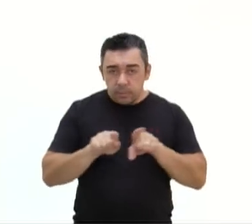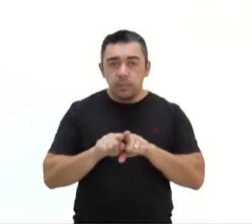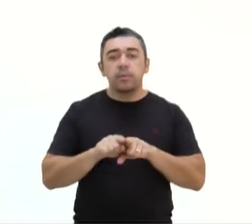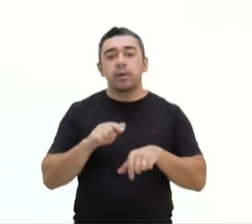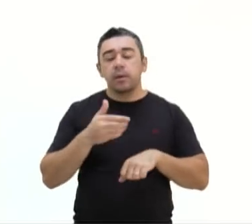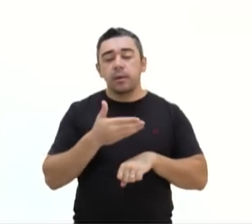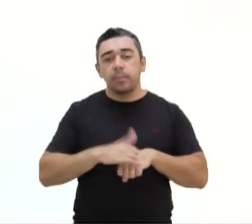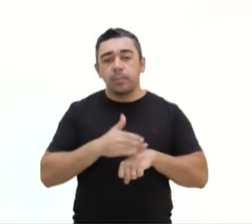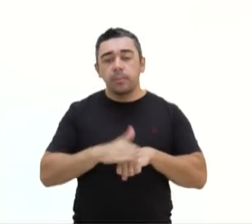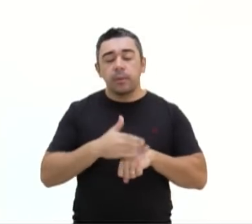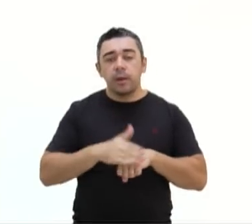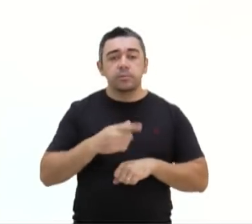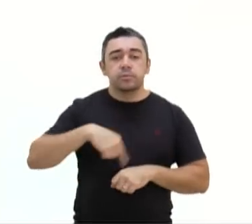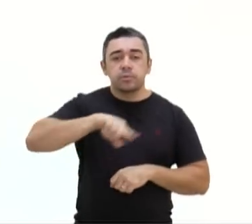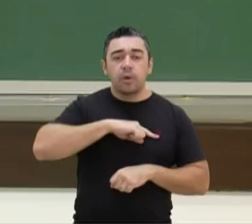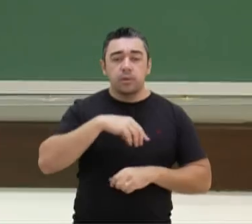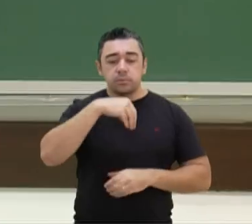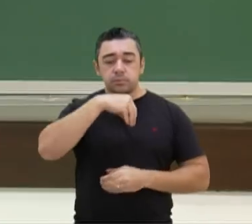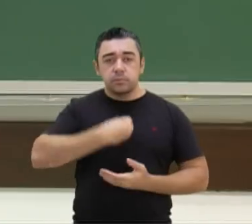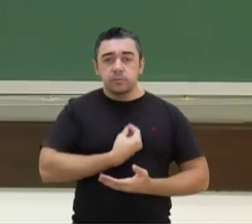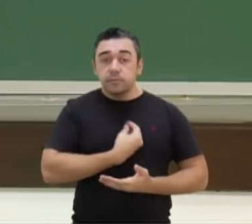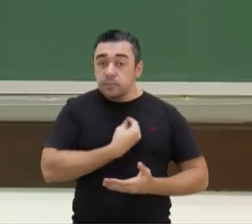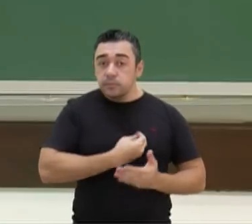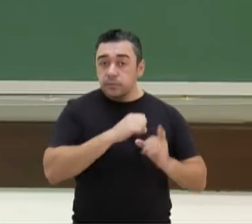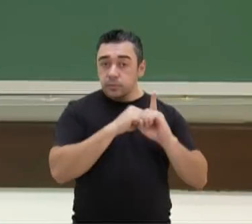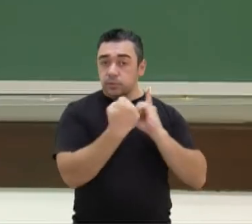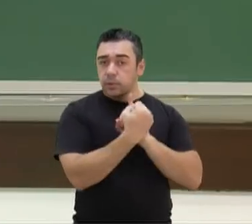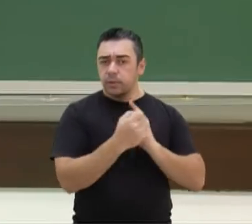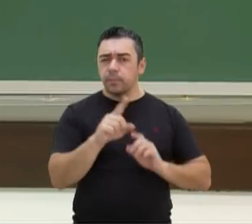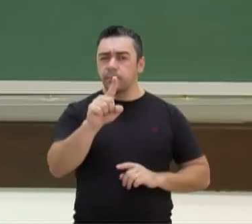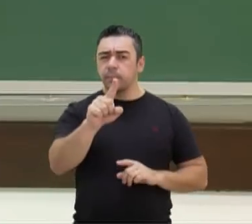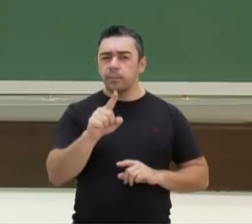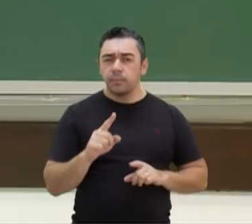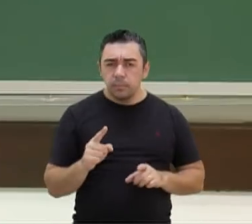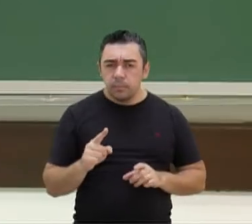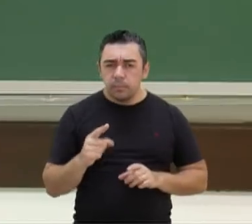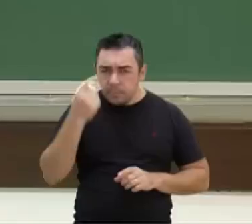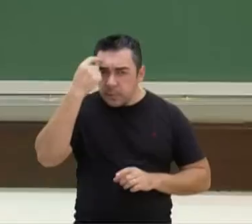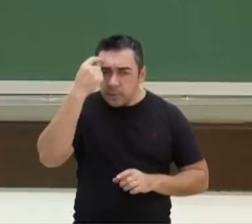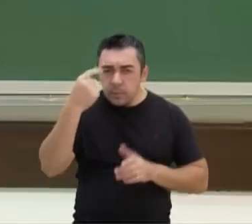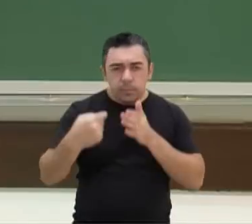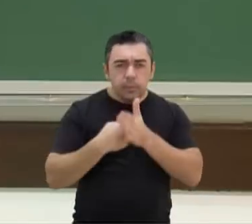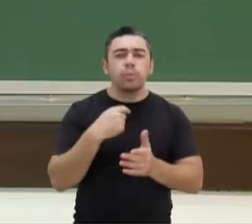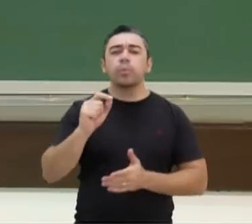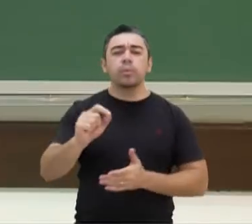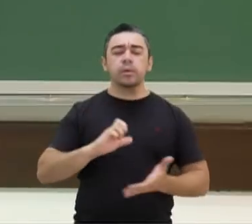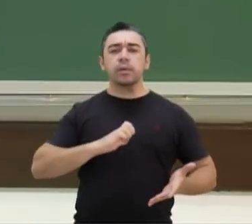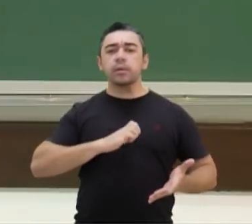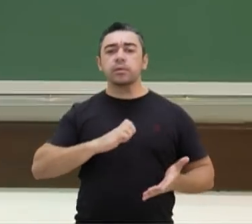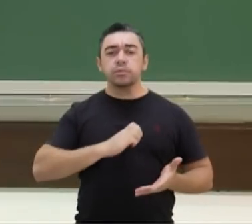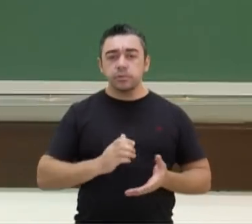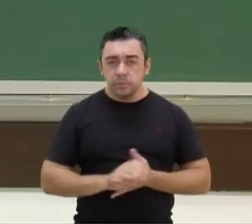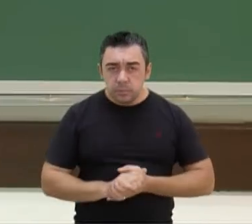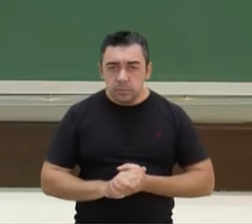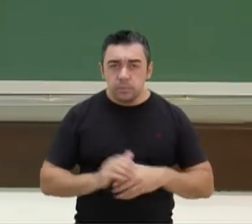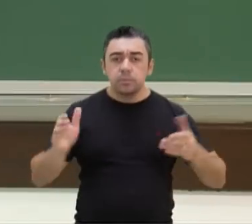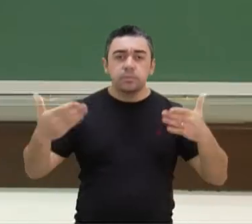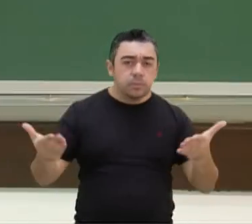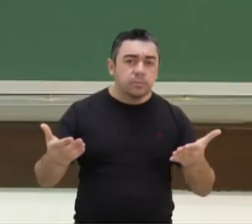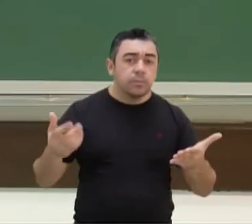sociais. Mas, você já se perguntou o que é ética? Qual a importância da